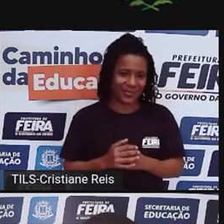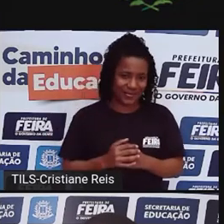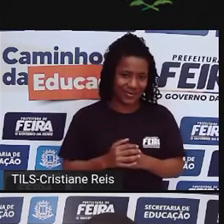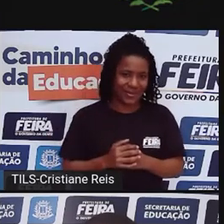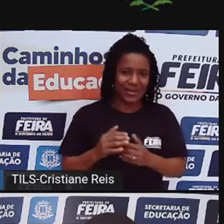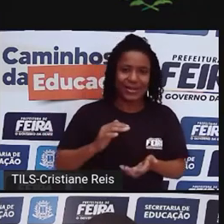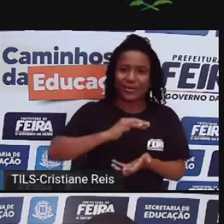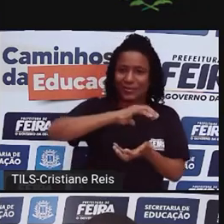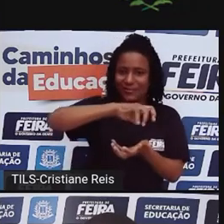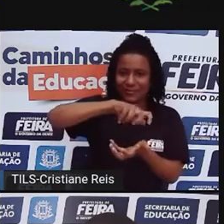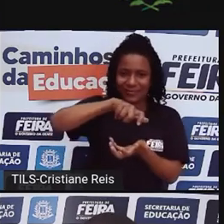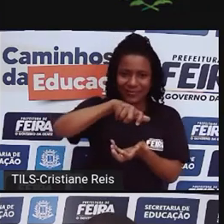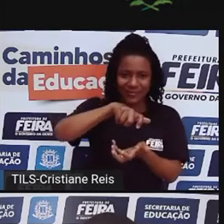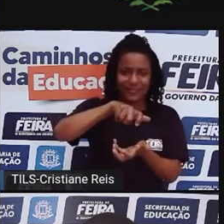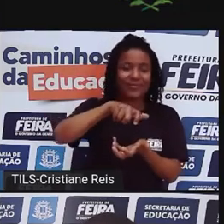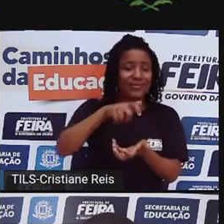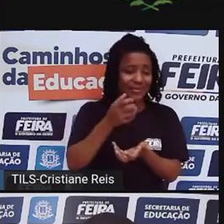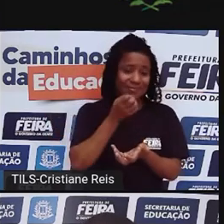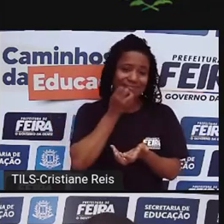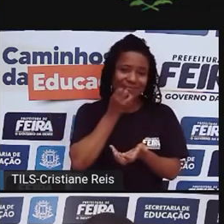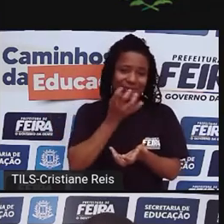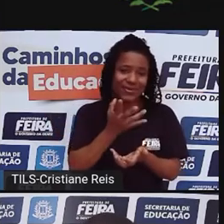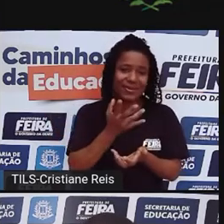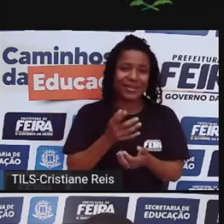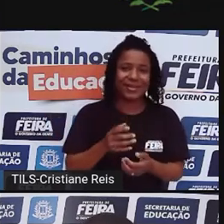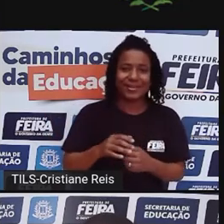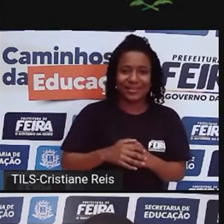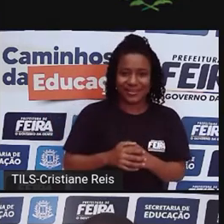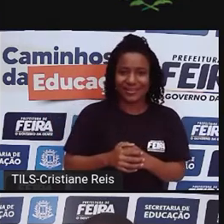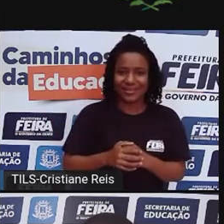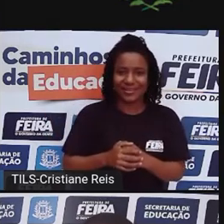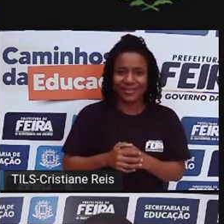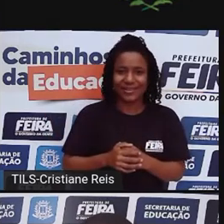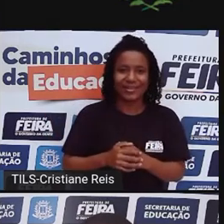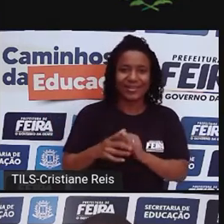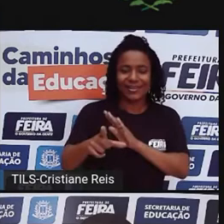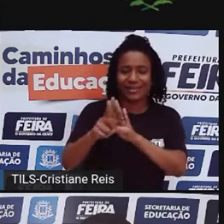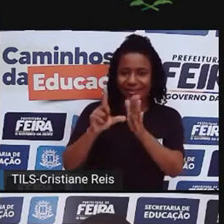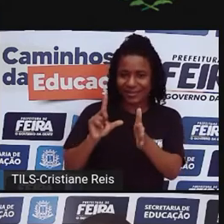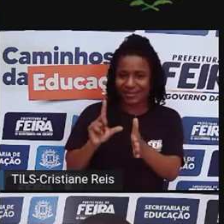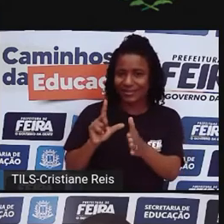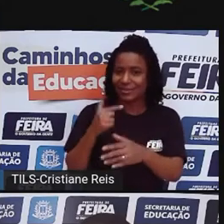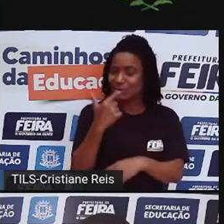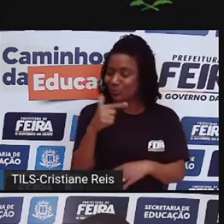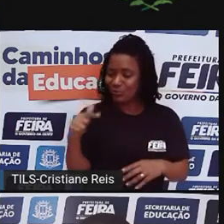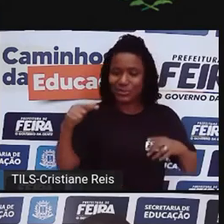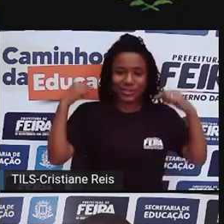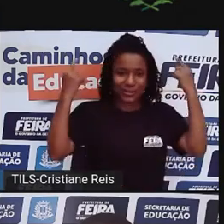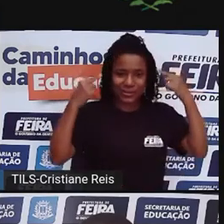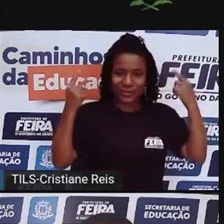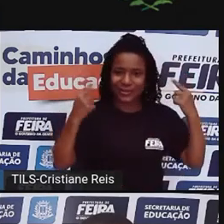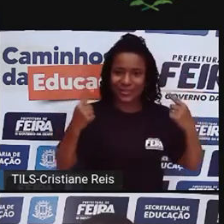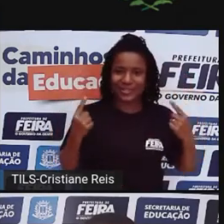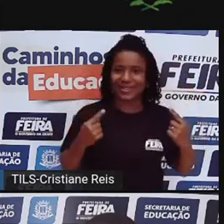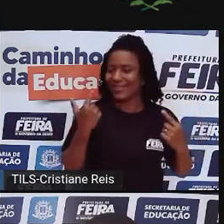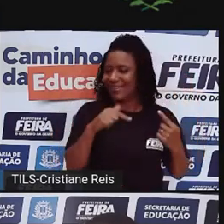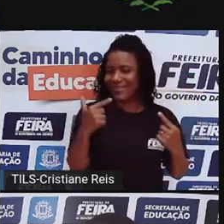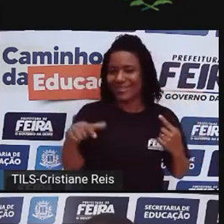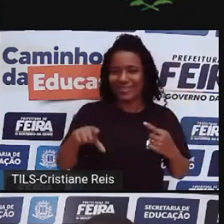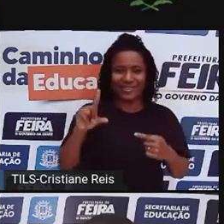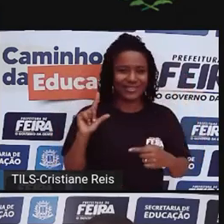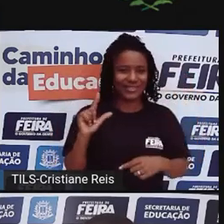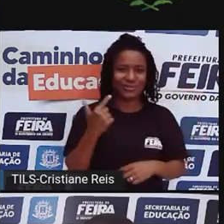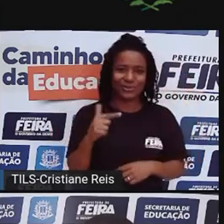produtos. Realmente eu não via, sério mesmo, eu não via produtos específicos para cabelo